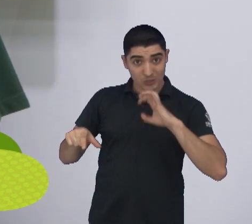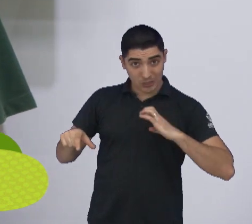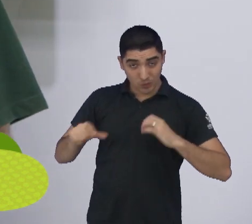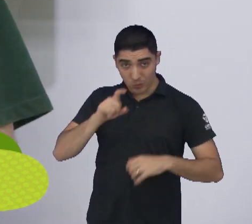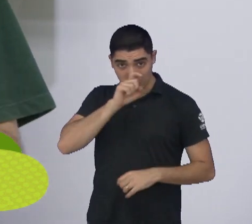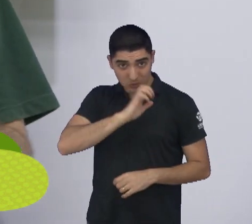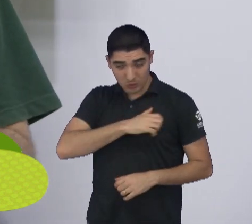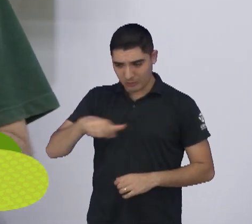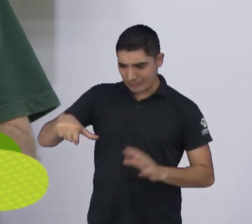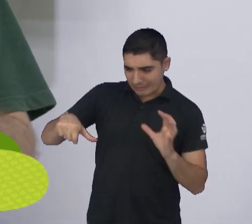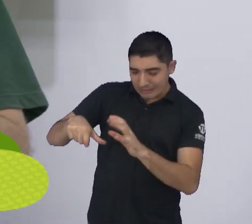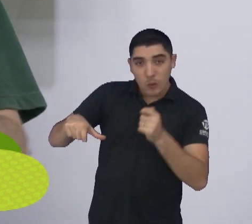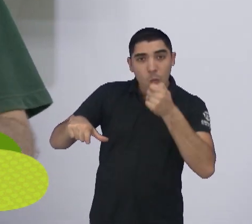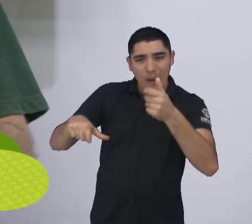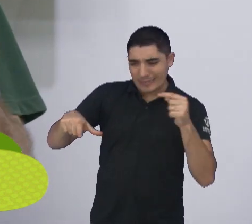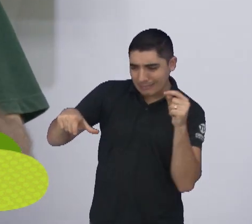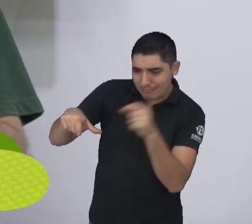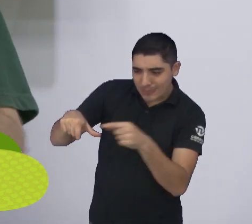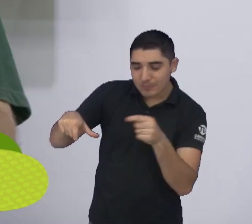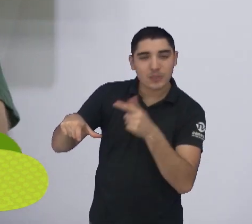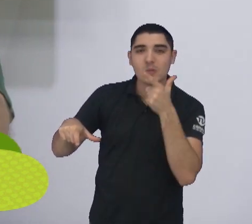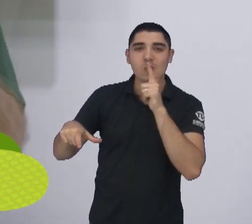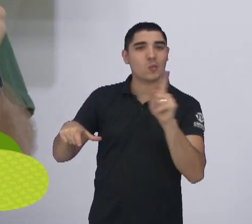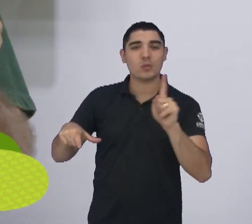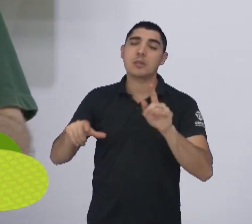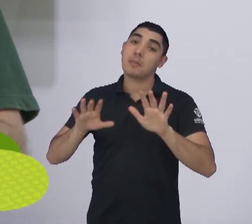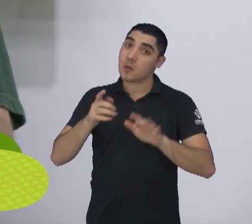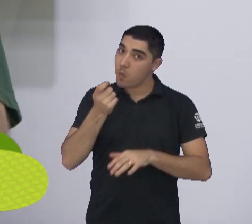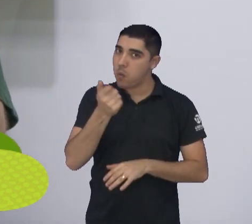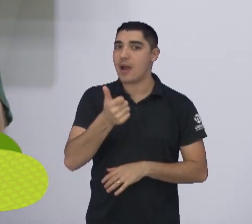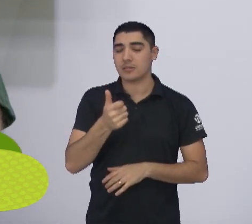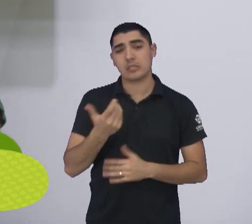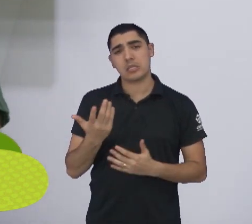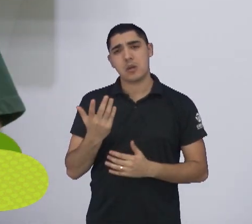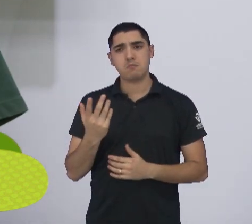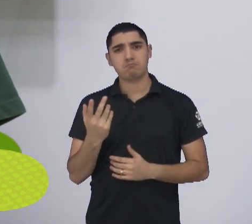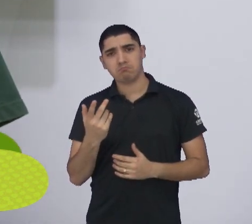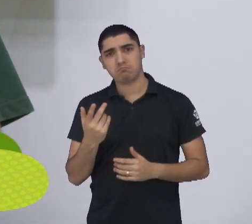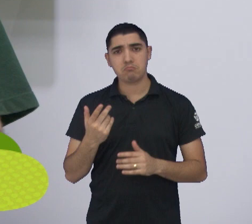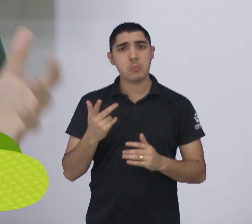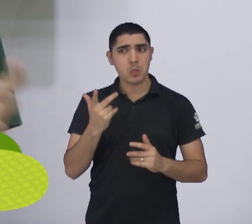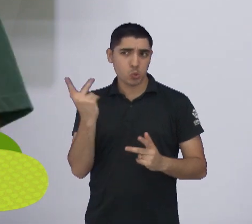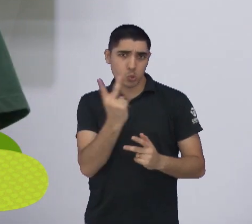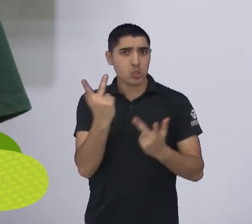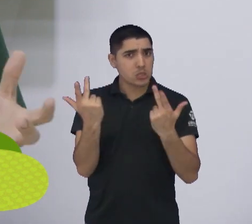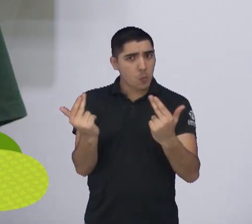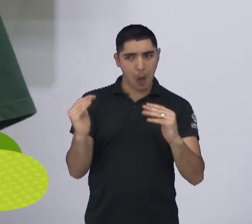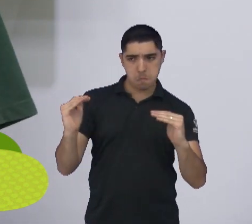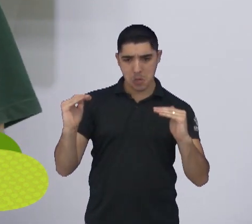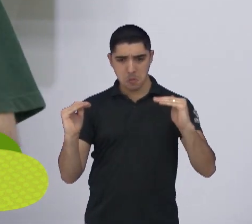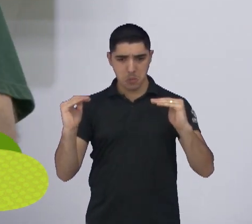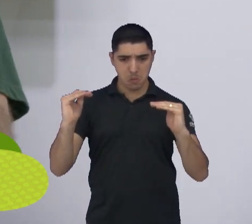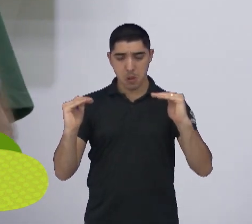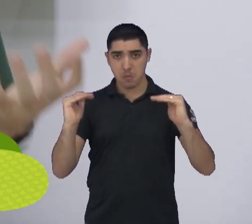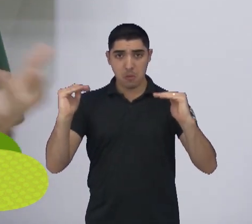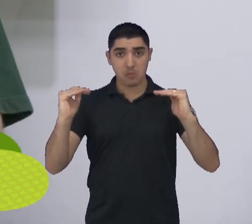gol, né? Acho que o 0-0, pelo que os dois apresentaram, as duas equipes apresentaram, um jogo bem equilibrado, com chance para as duas equipes, um em